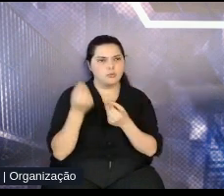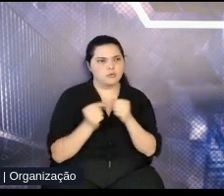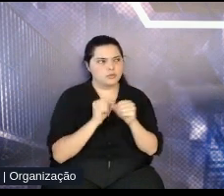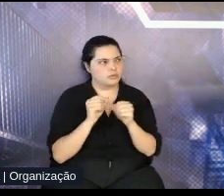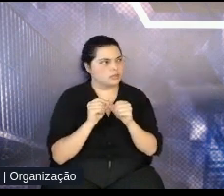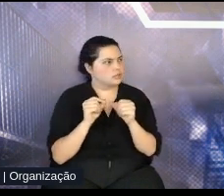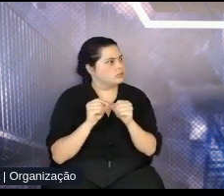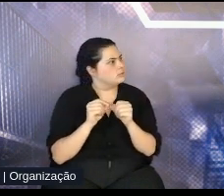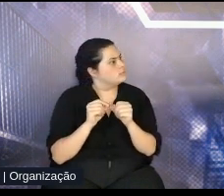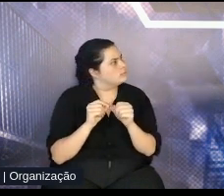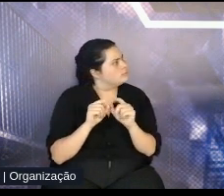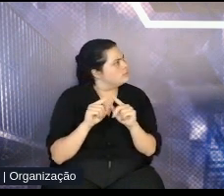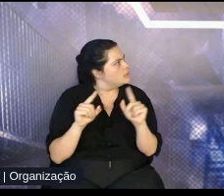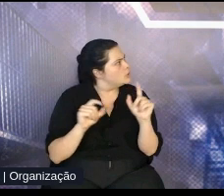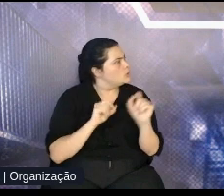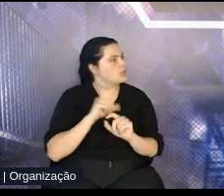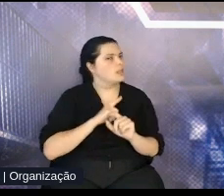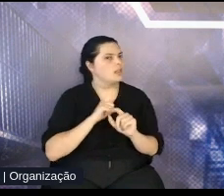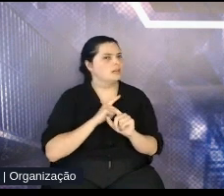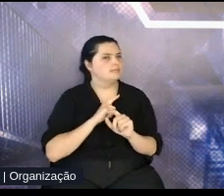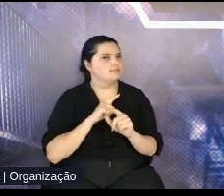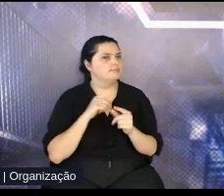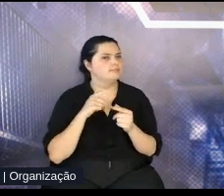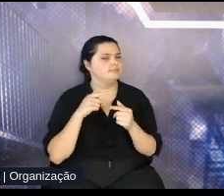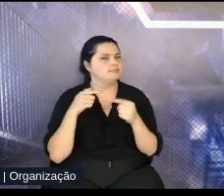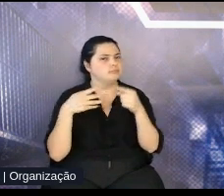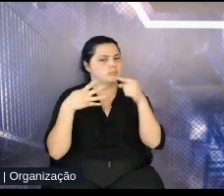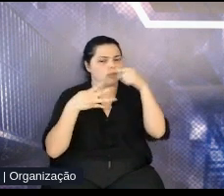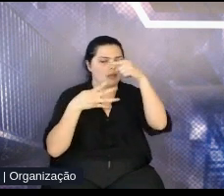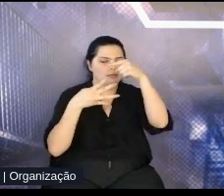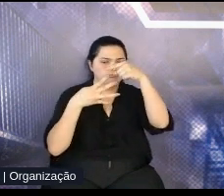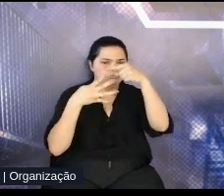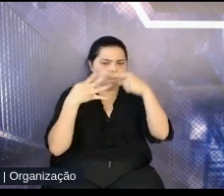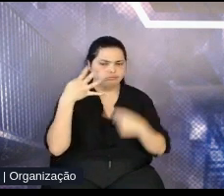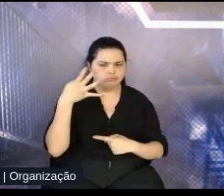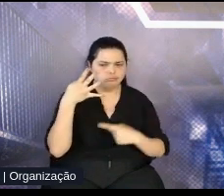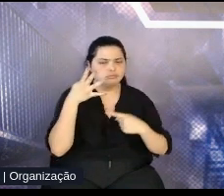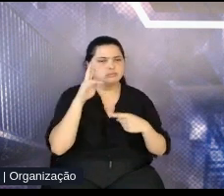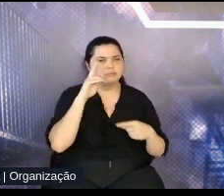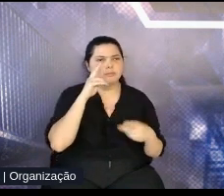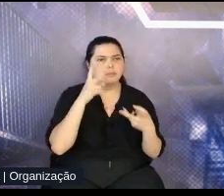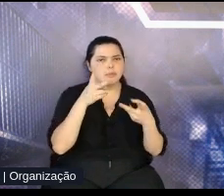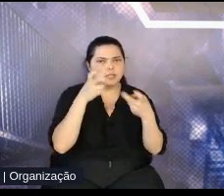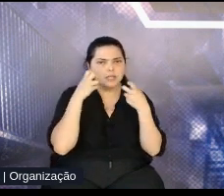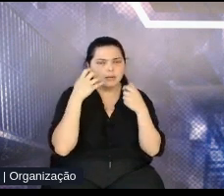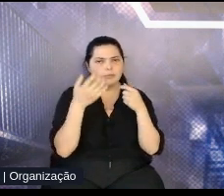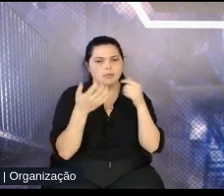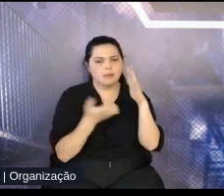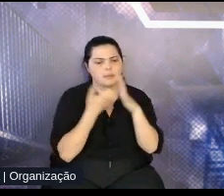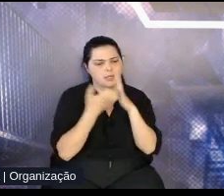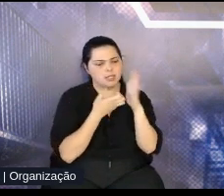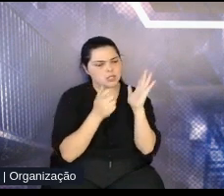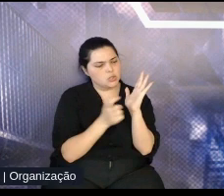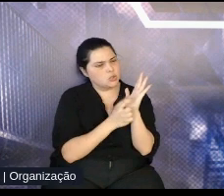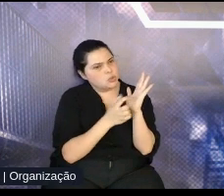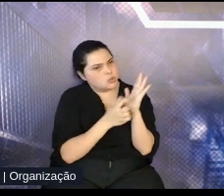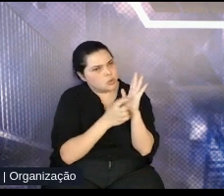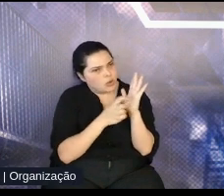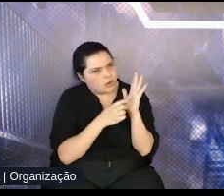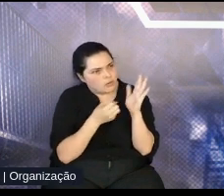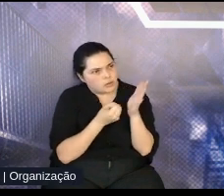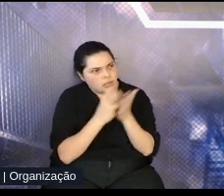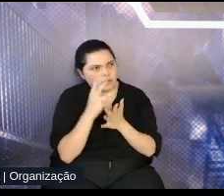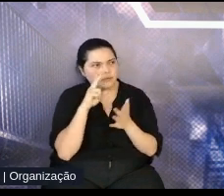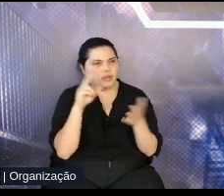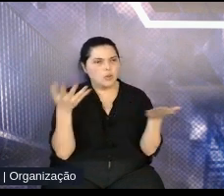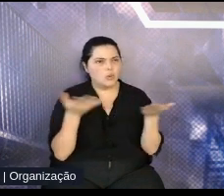aí, qual o ponto aqui, pessoal? Quando a gente começa a olhar para as empresas de software como a gente tem hoje, principalmente